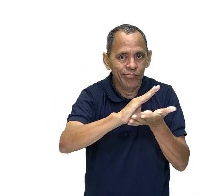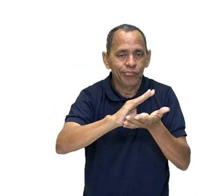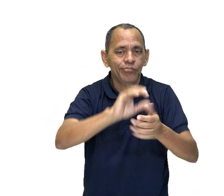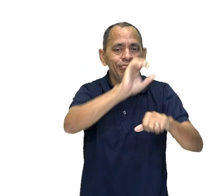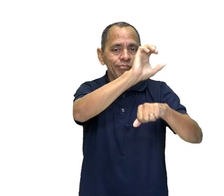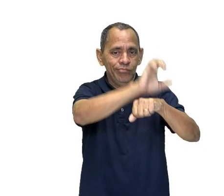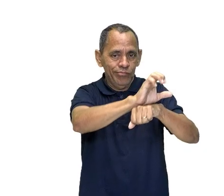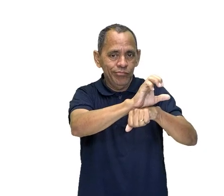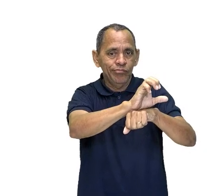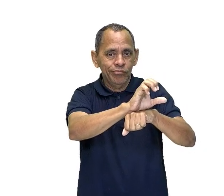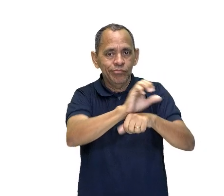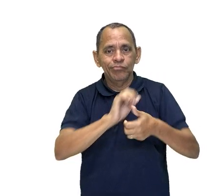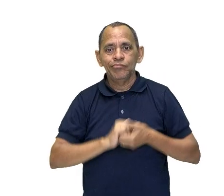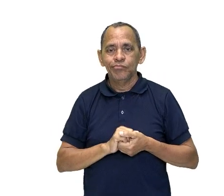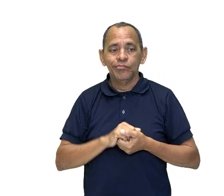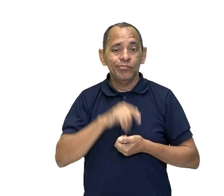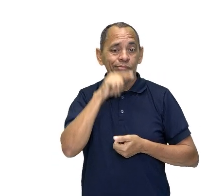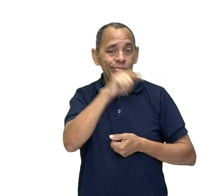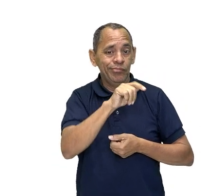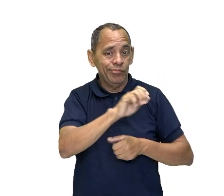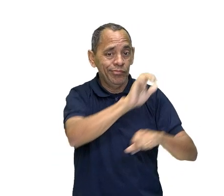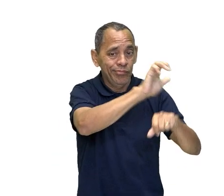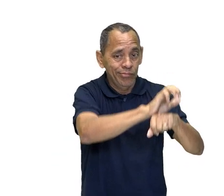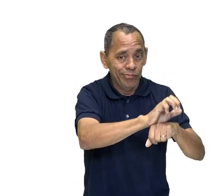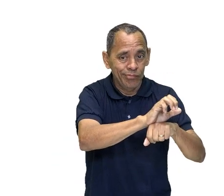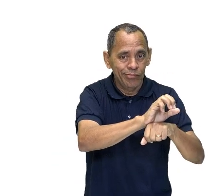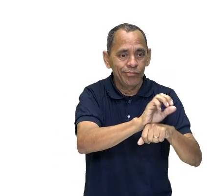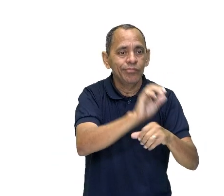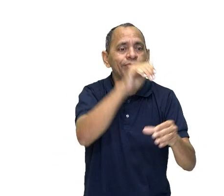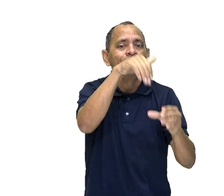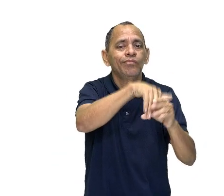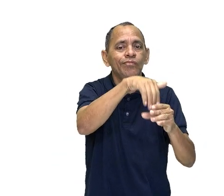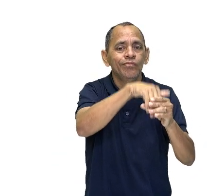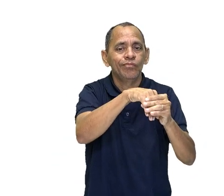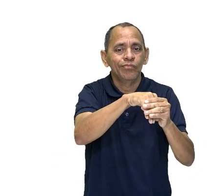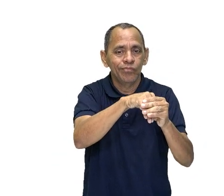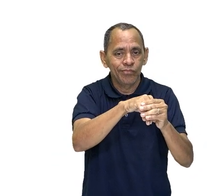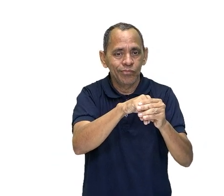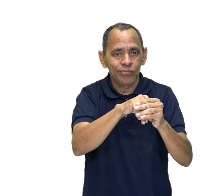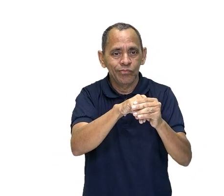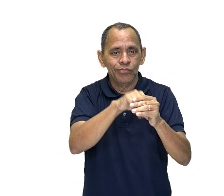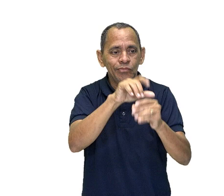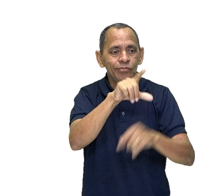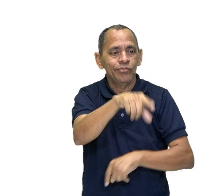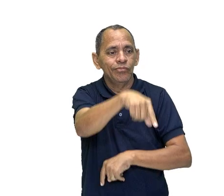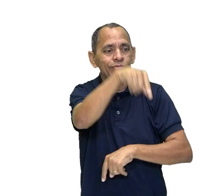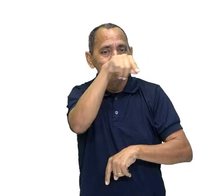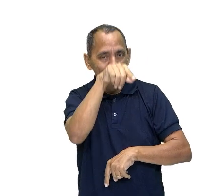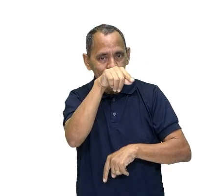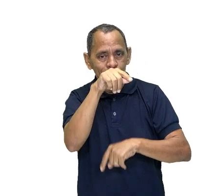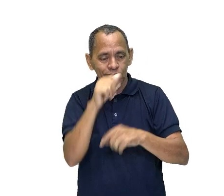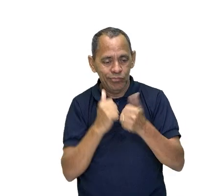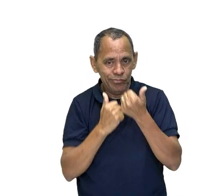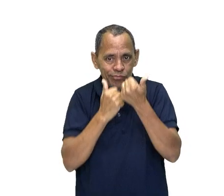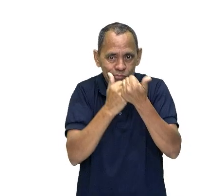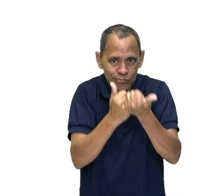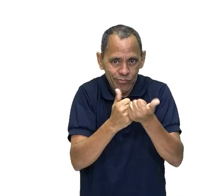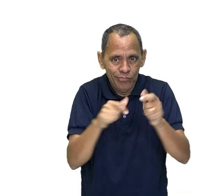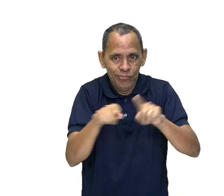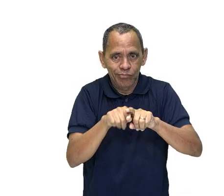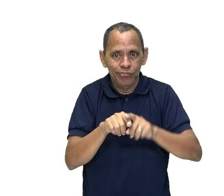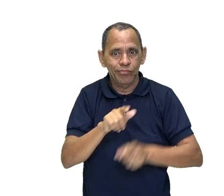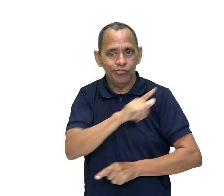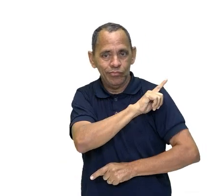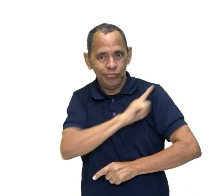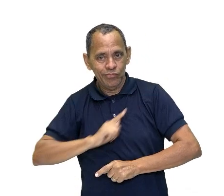sua vez, se comprometiam em eleger uma bancada que ia dar sustentação ao governo e, dessa